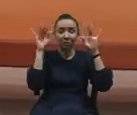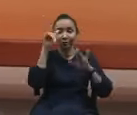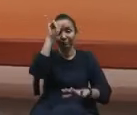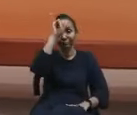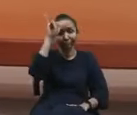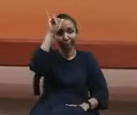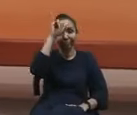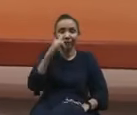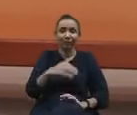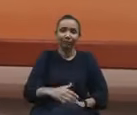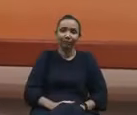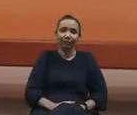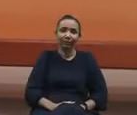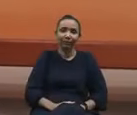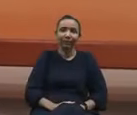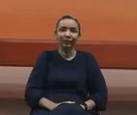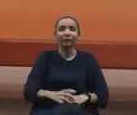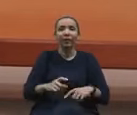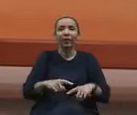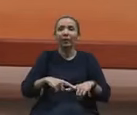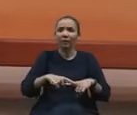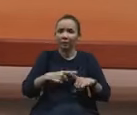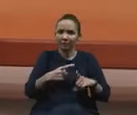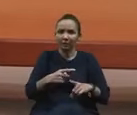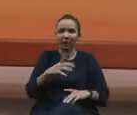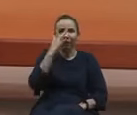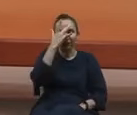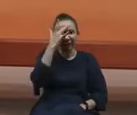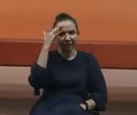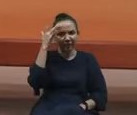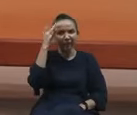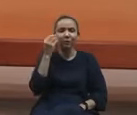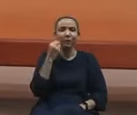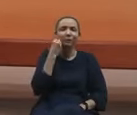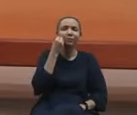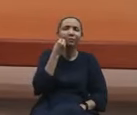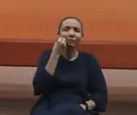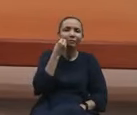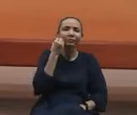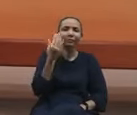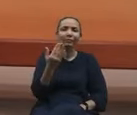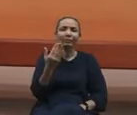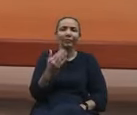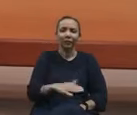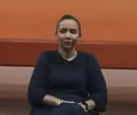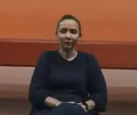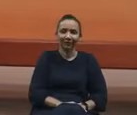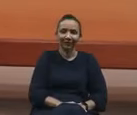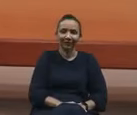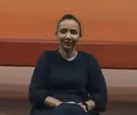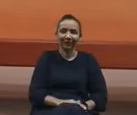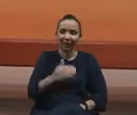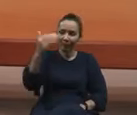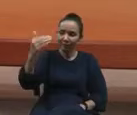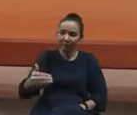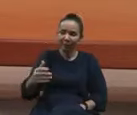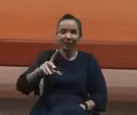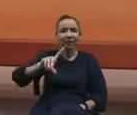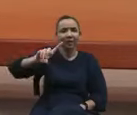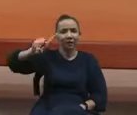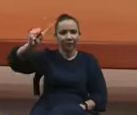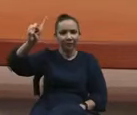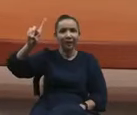tô sentindo aqui irmãos porque eu vou dizer uma coisa para vocês eu gosto das coisas de Deus agora eu vou mostrar para vocês como é que as coisas de Deus na